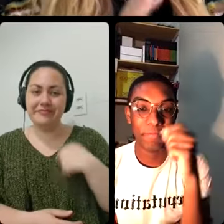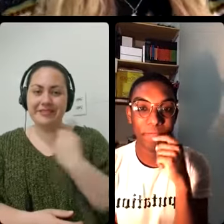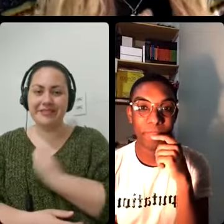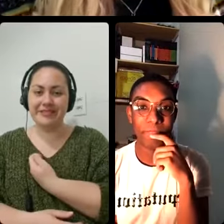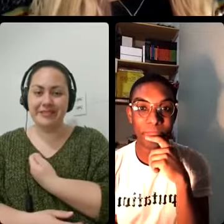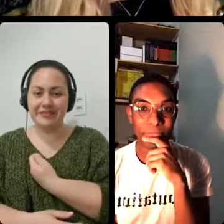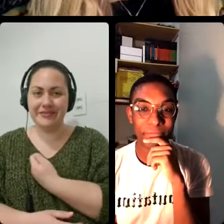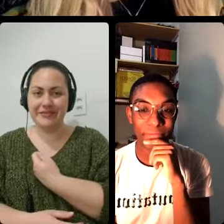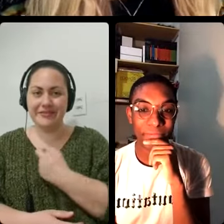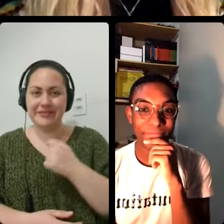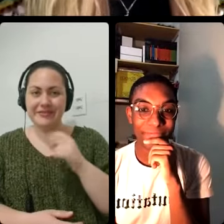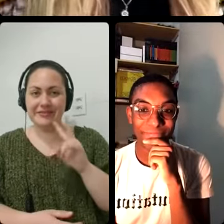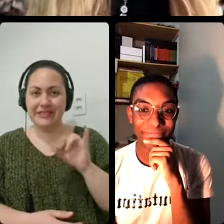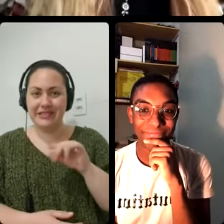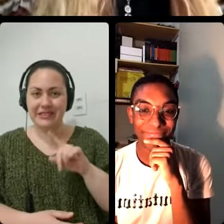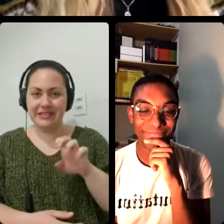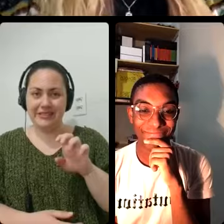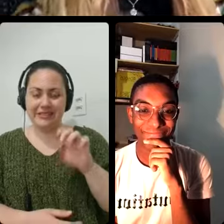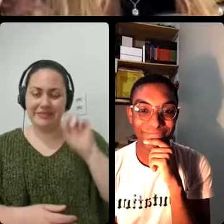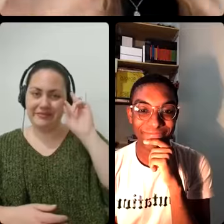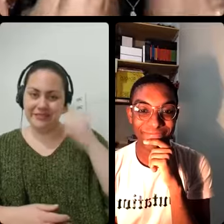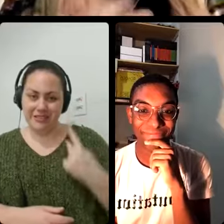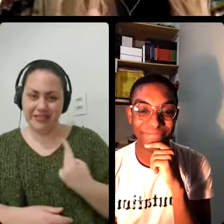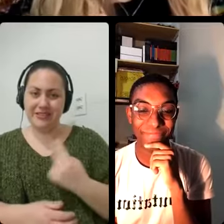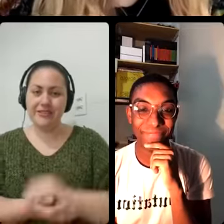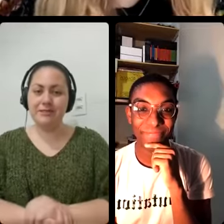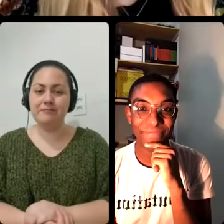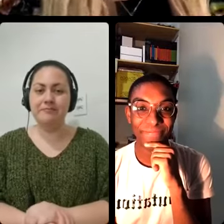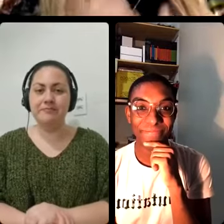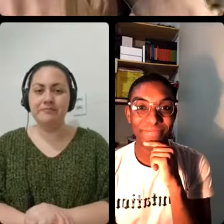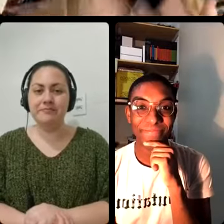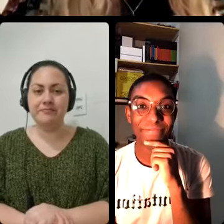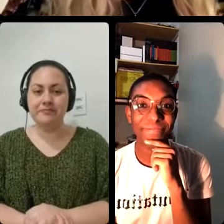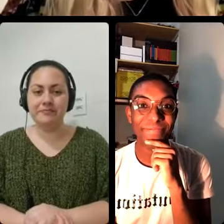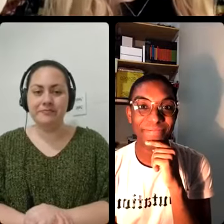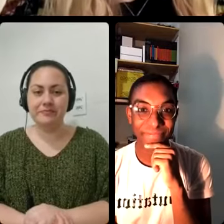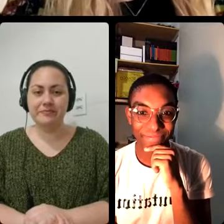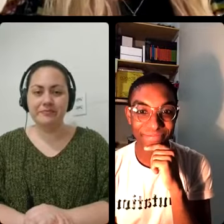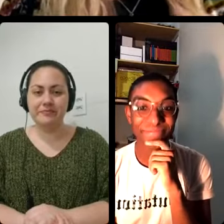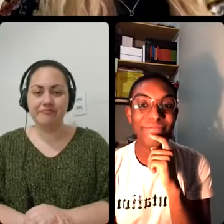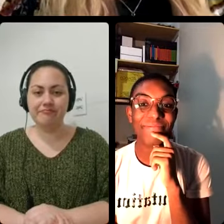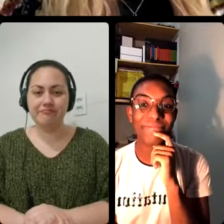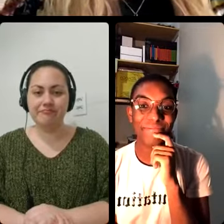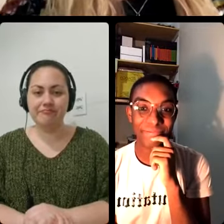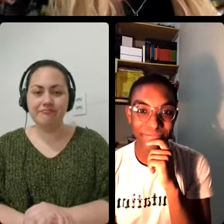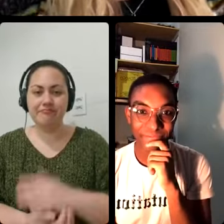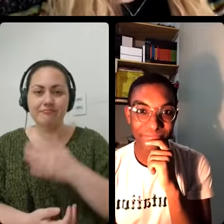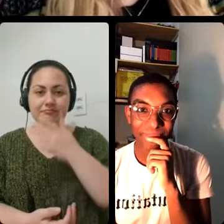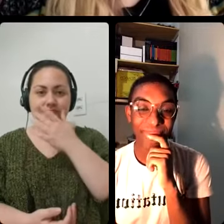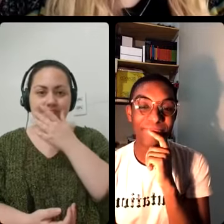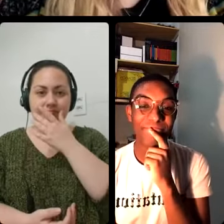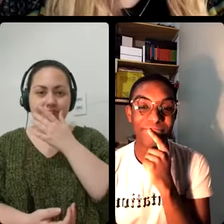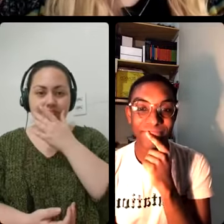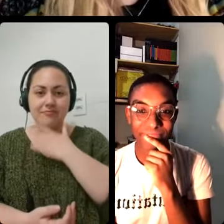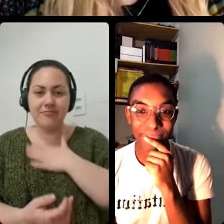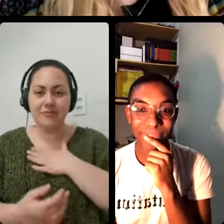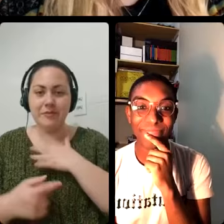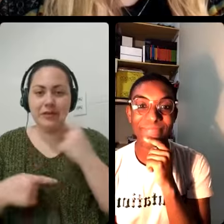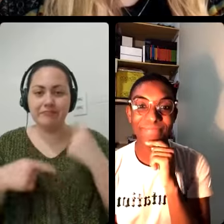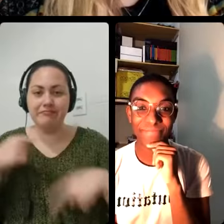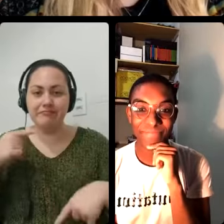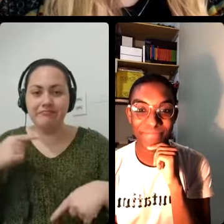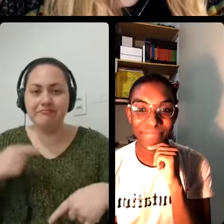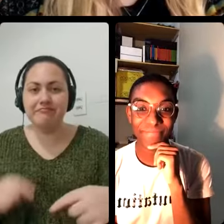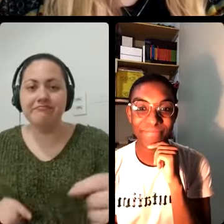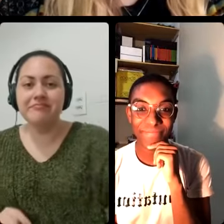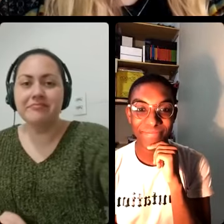a gente conversou um pouquinho, né, Carlos? Acho que seria importante tu poder te apresentar um pouquinho antes, para daí a gente falar